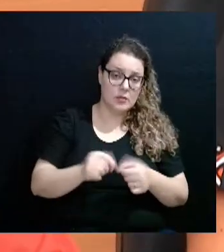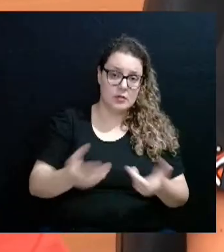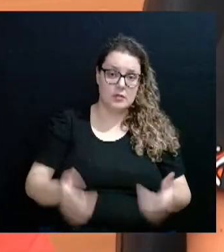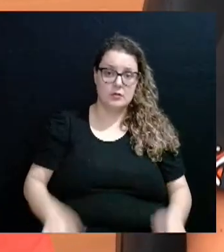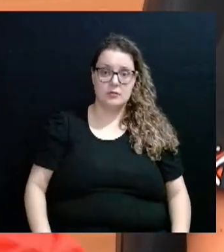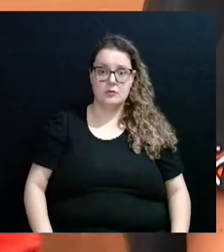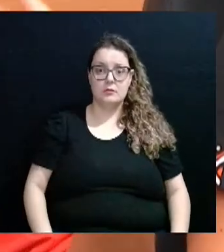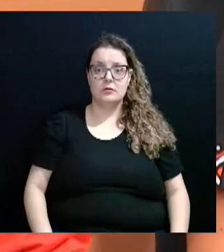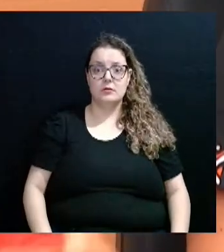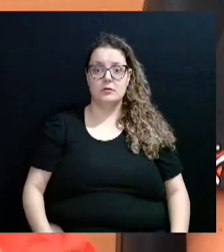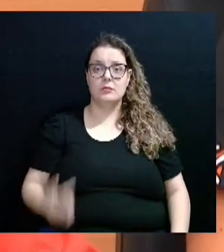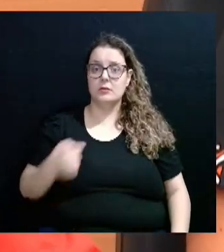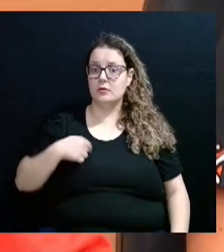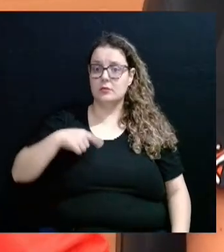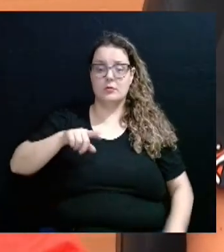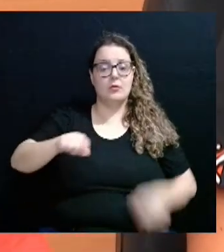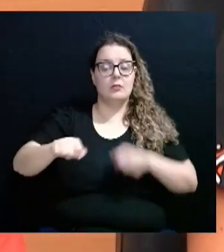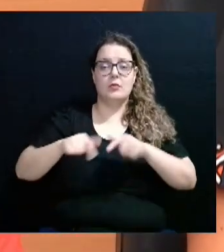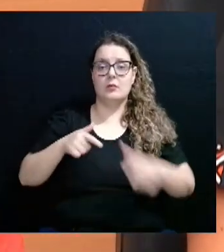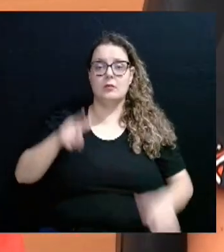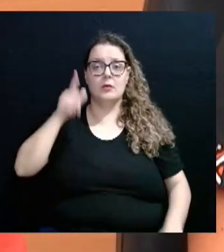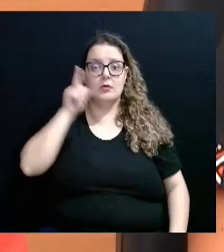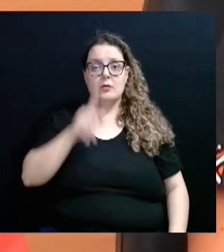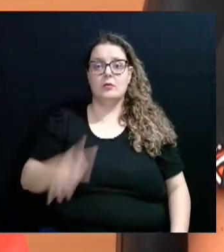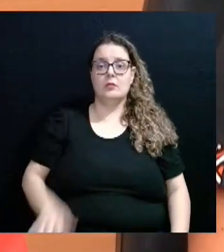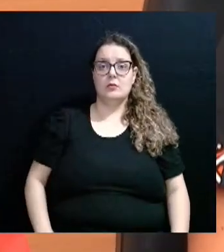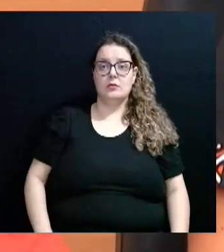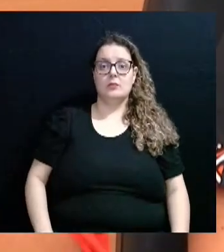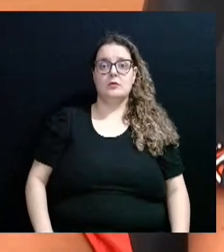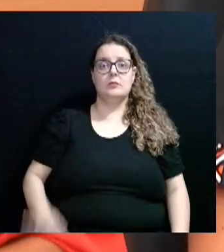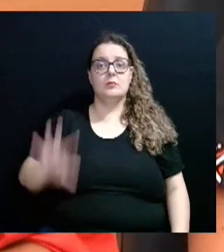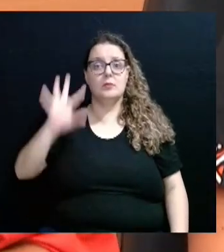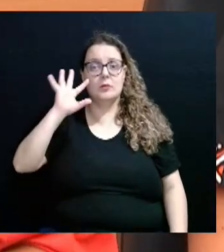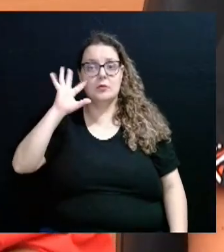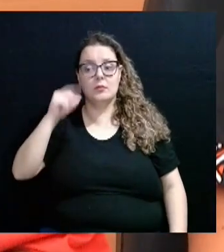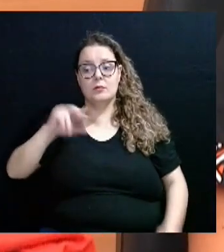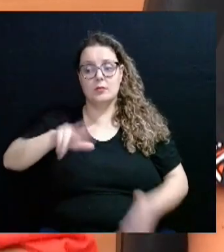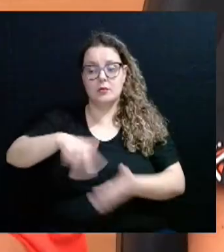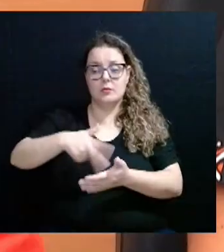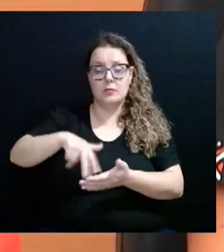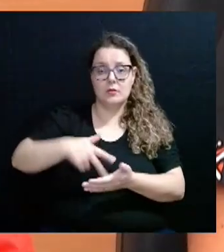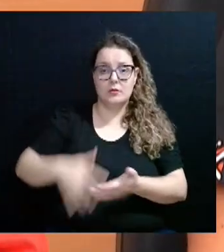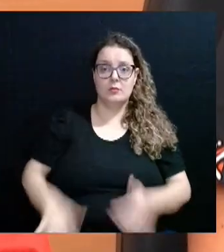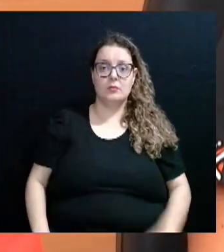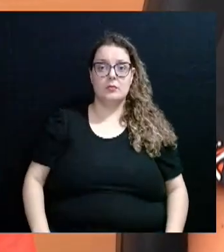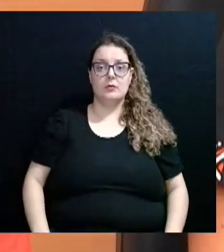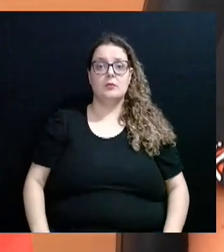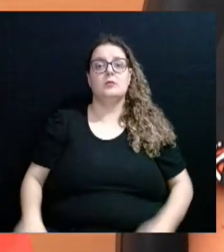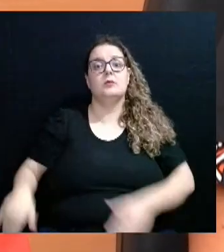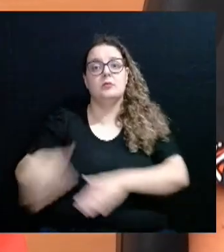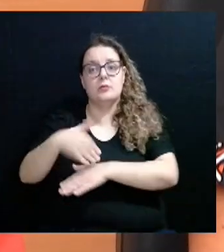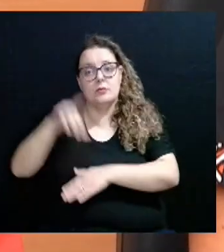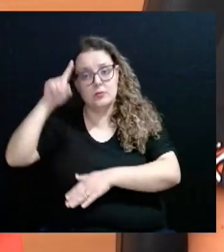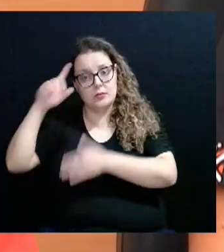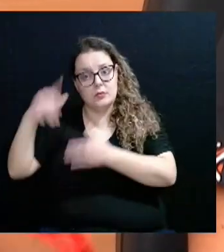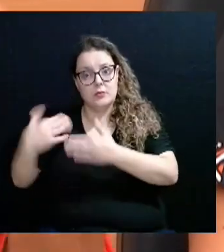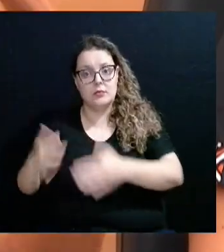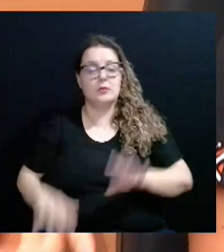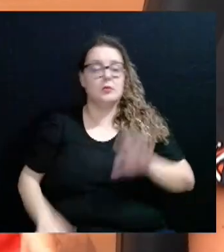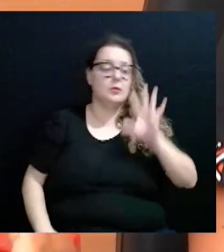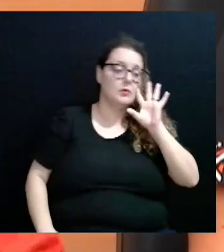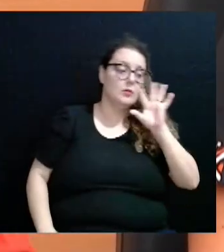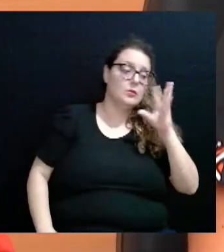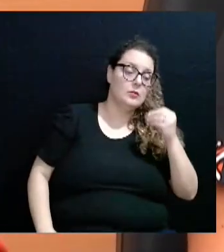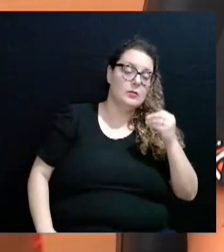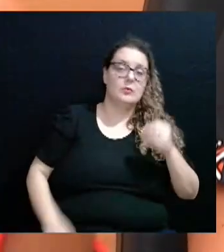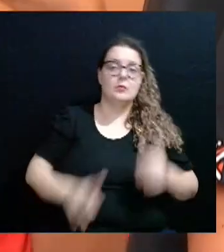me formei, consegui aliar esse conhecimento do hip-hop, da rua, com o conhecimento universitário,